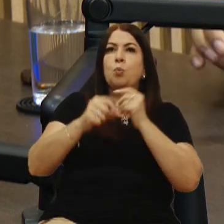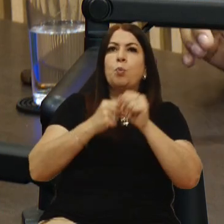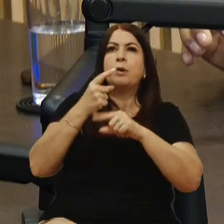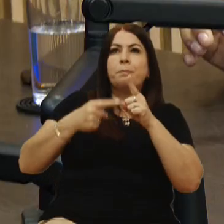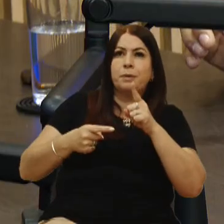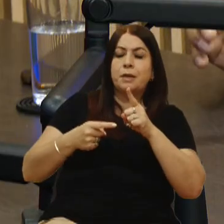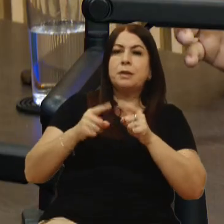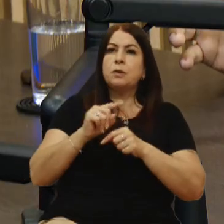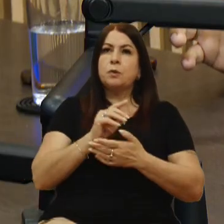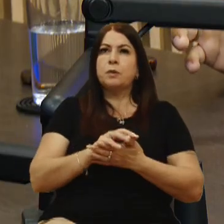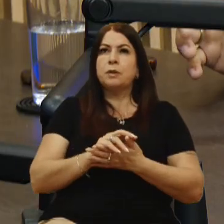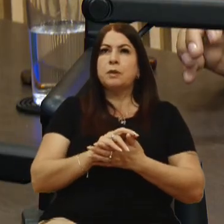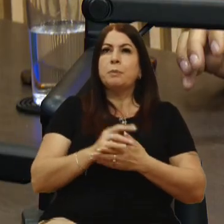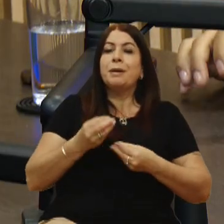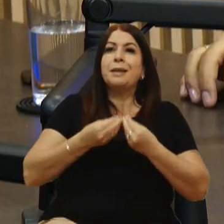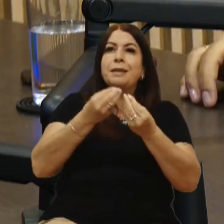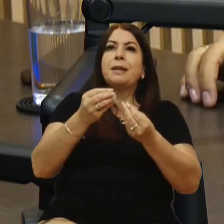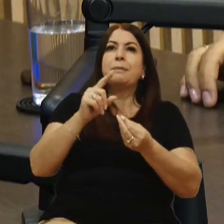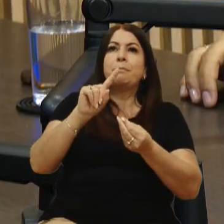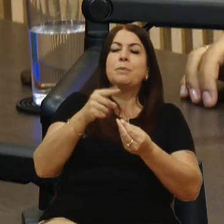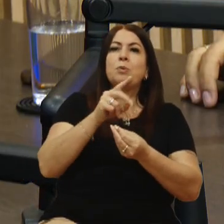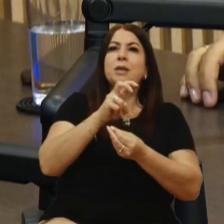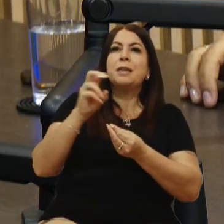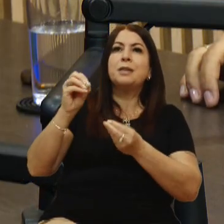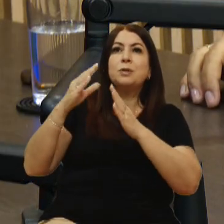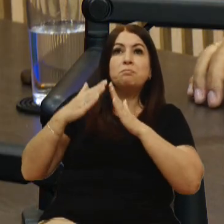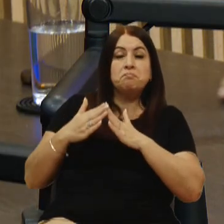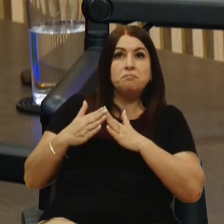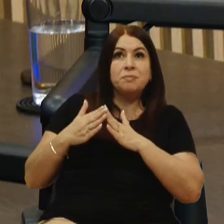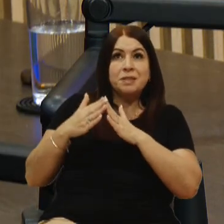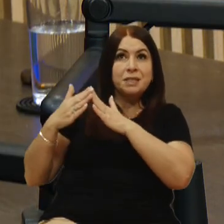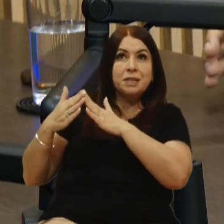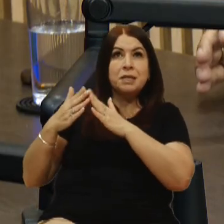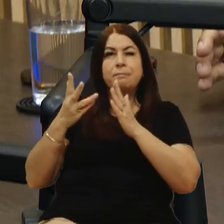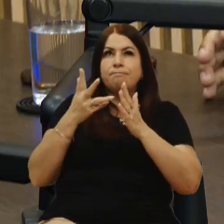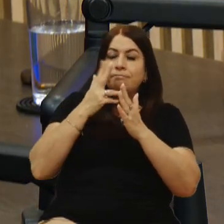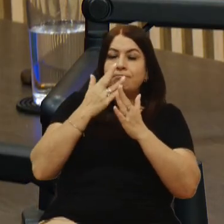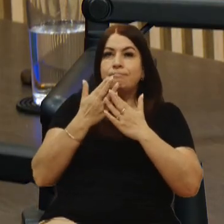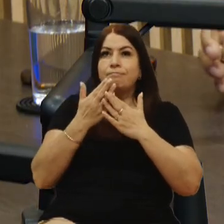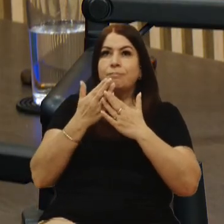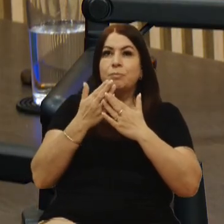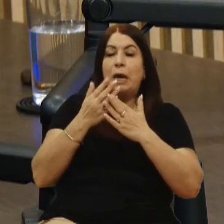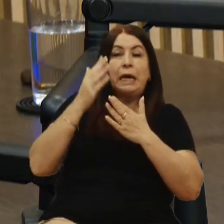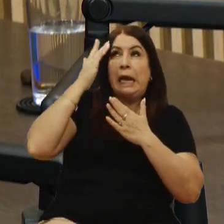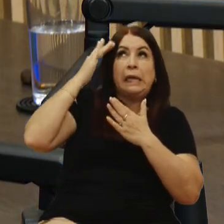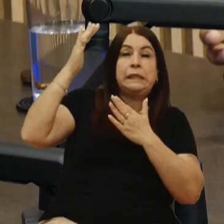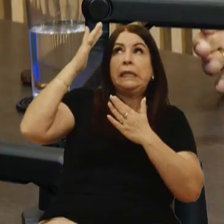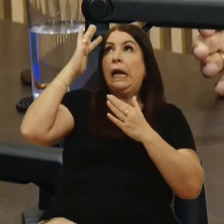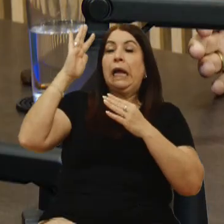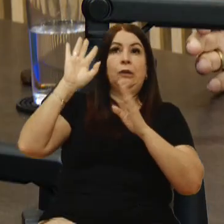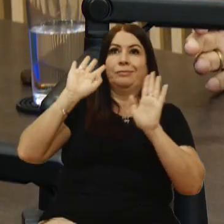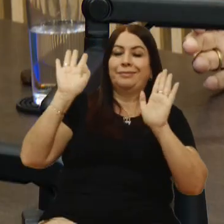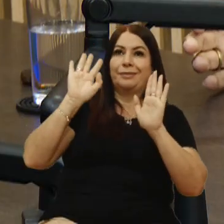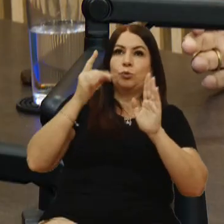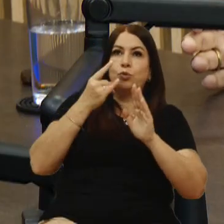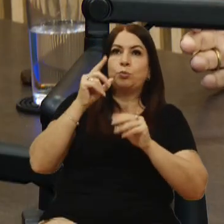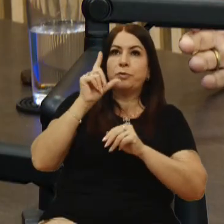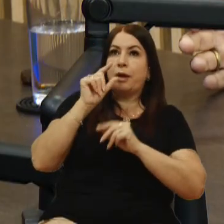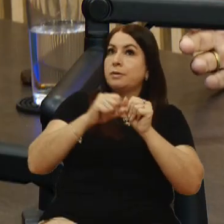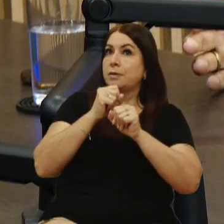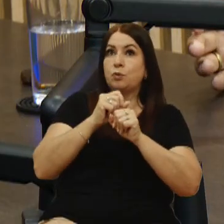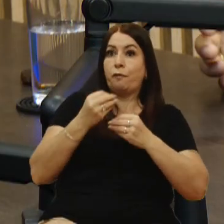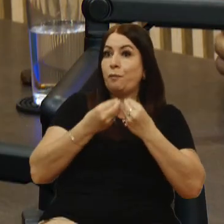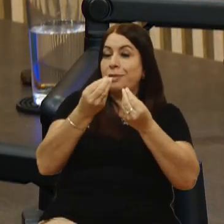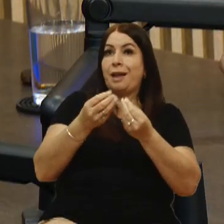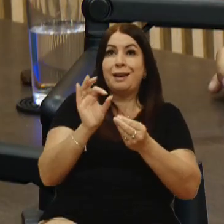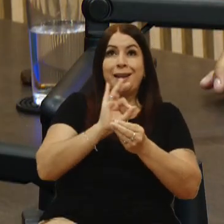gente ia entregar 1.500 moradias, né? Era um tipo meio que surreal a gente falando isso, porque nos últimos 10 anos não foi entregue